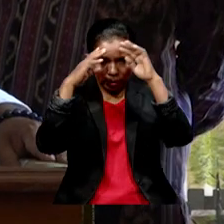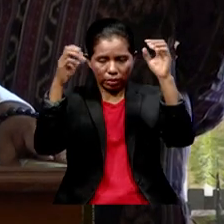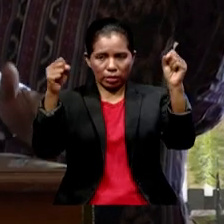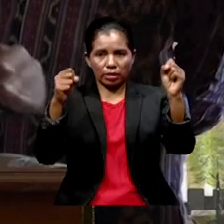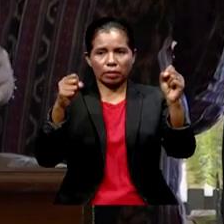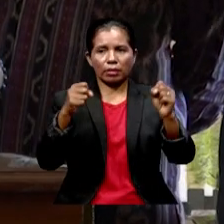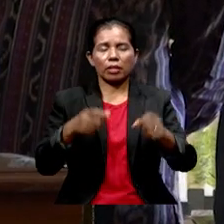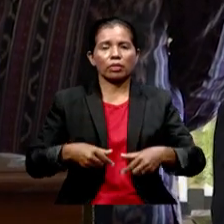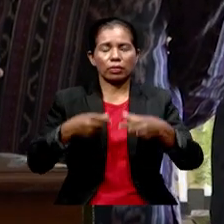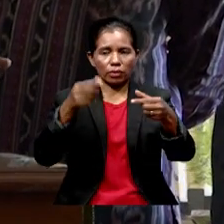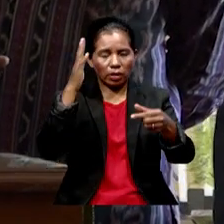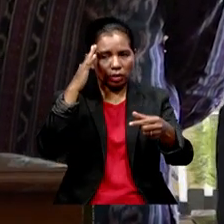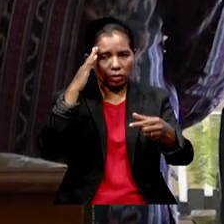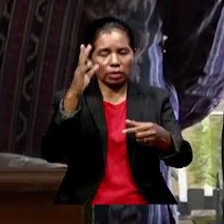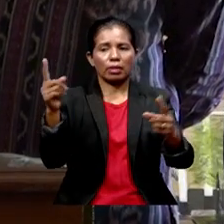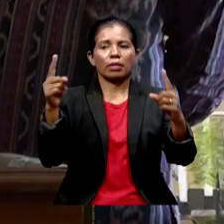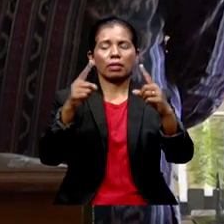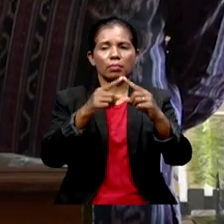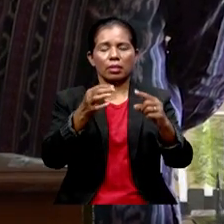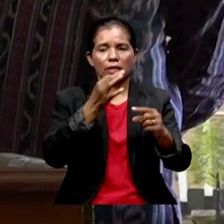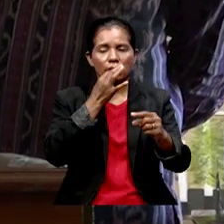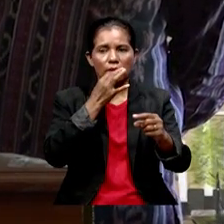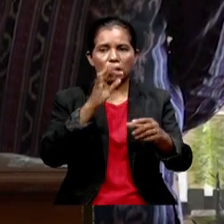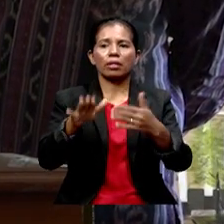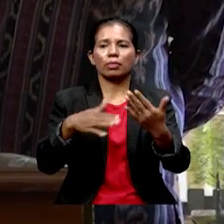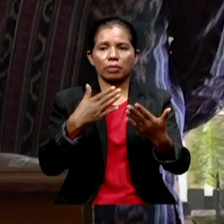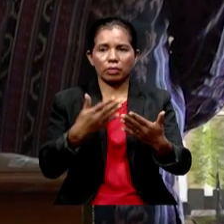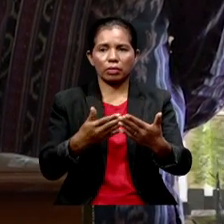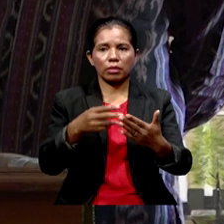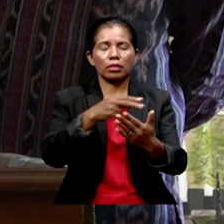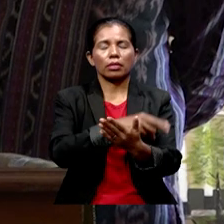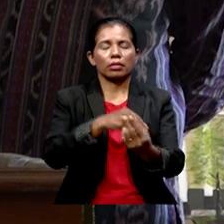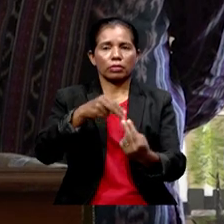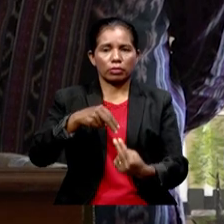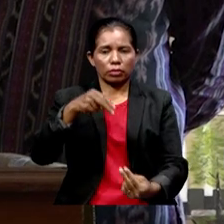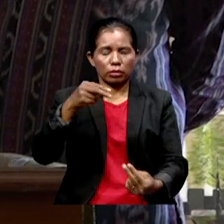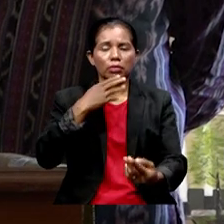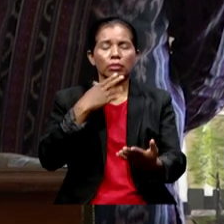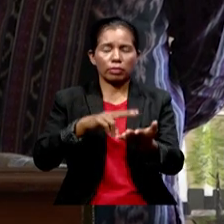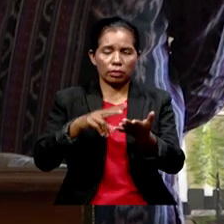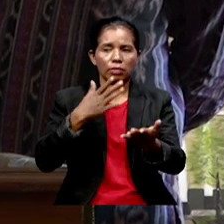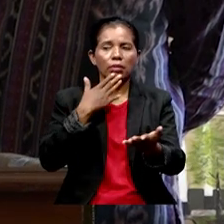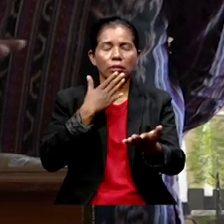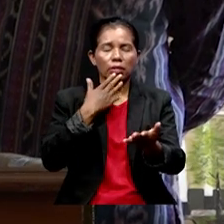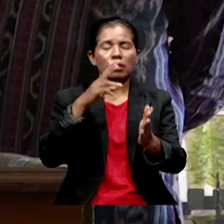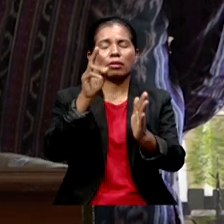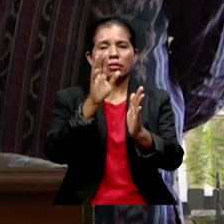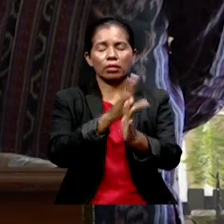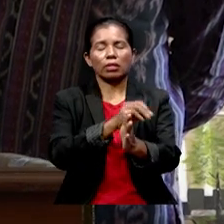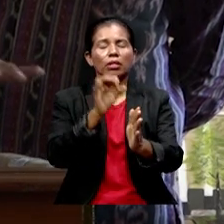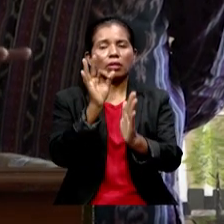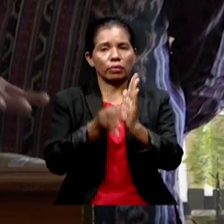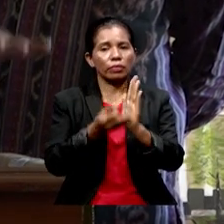atu forra noin liu liu ba hahan sirne nutritivo qualidade mas vem nina folin tem que tun então ita